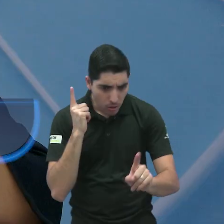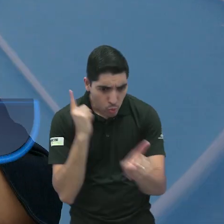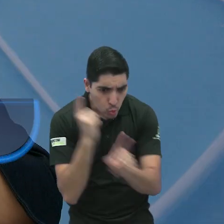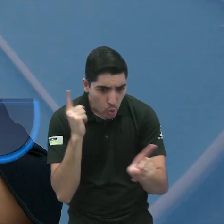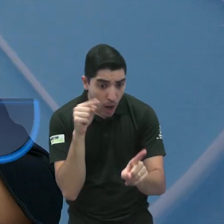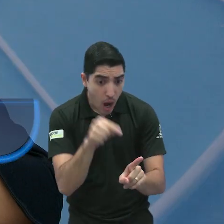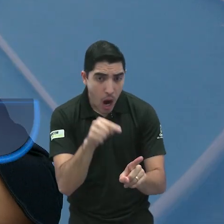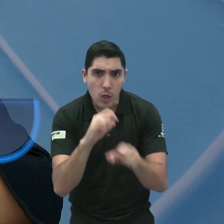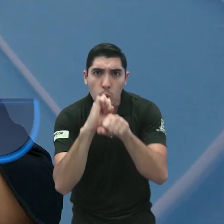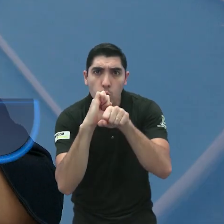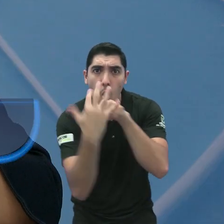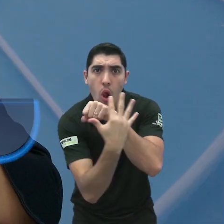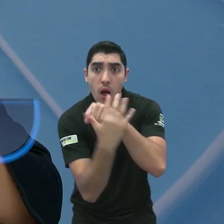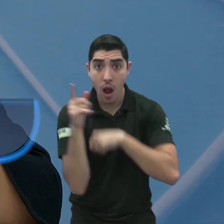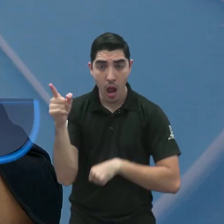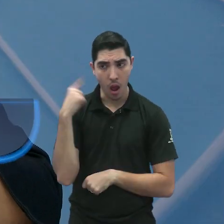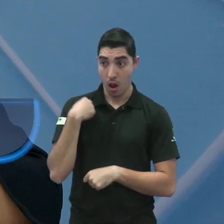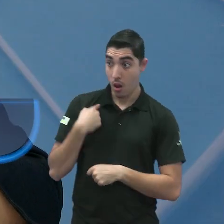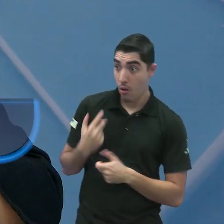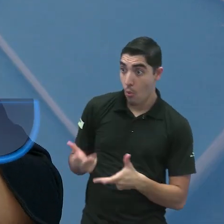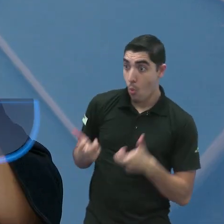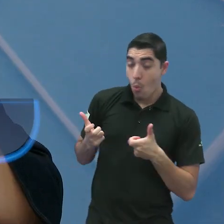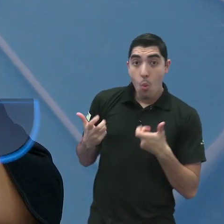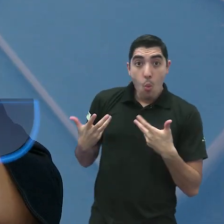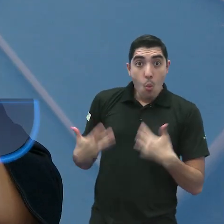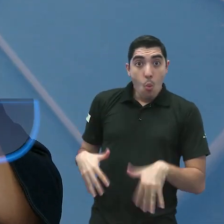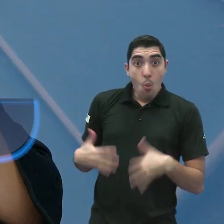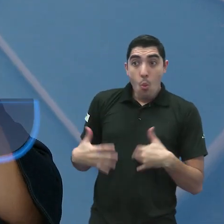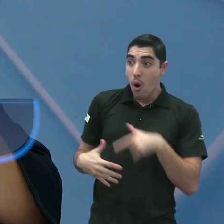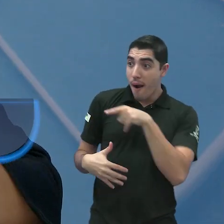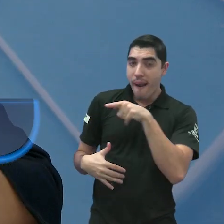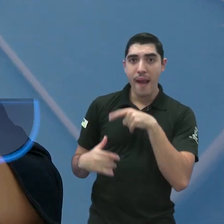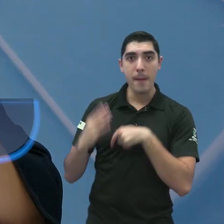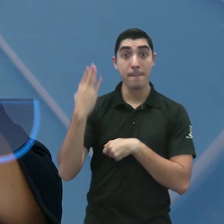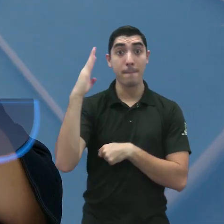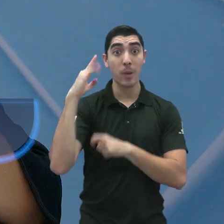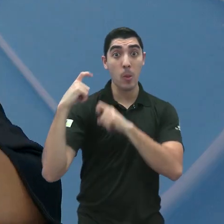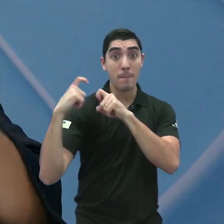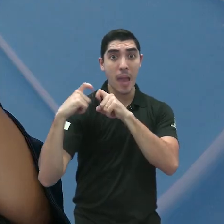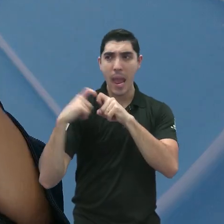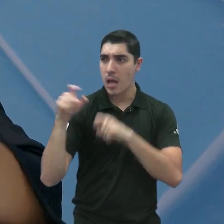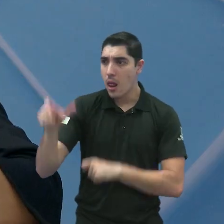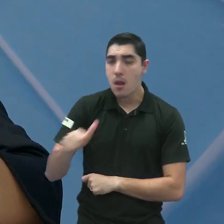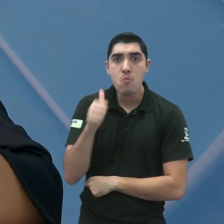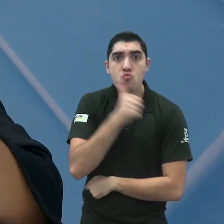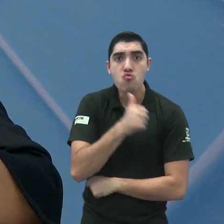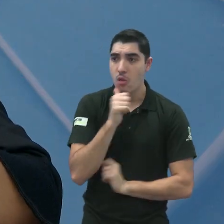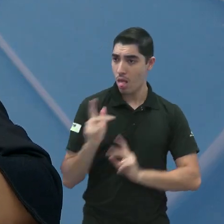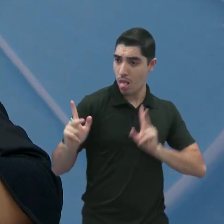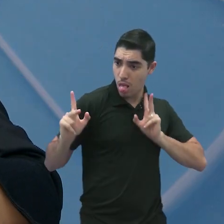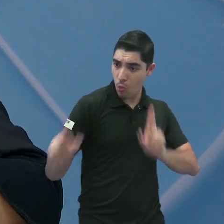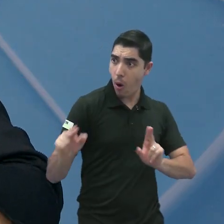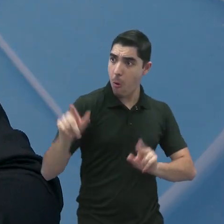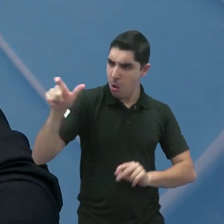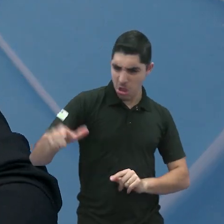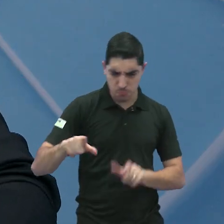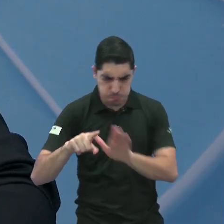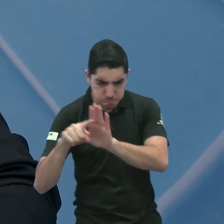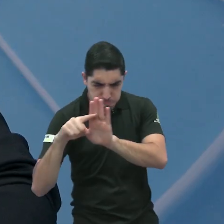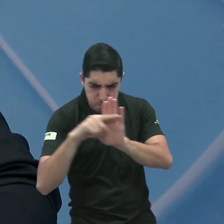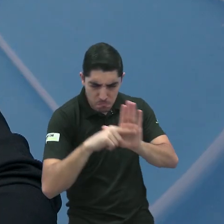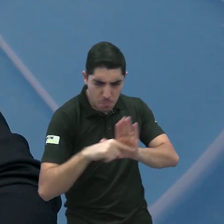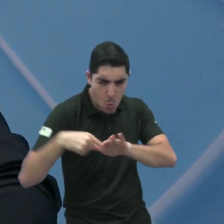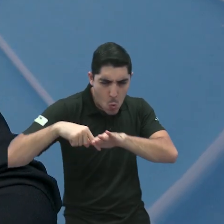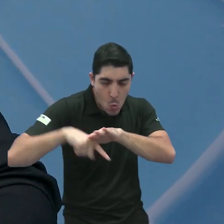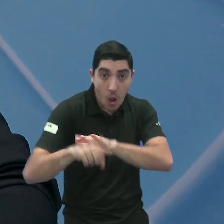aí, então, que eu passei a me ver dentro da ciência, consegui reconhecer uma mulher, uma igual dentro da ciência.